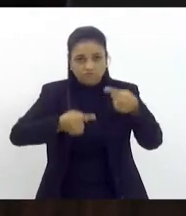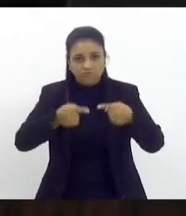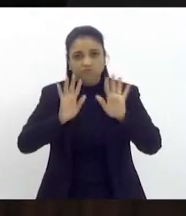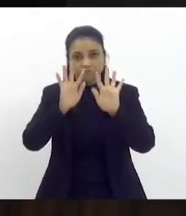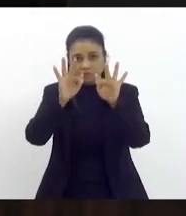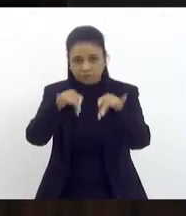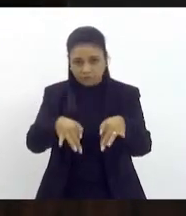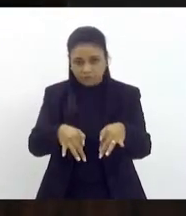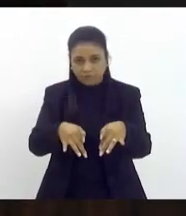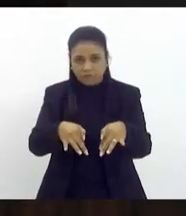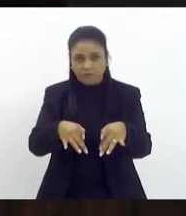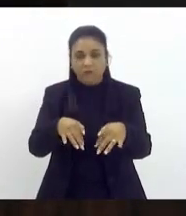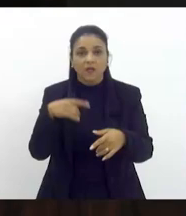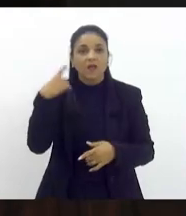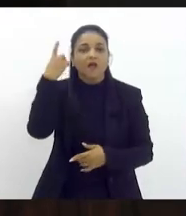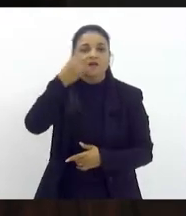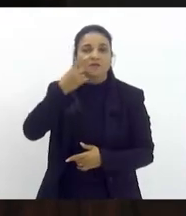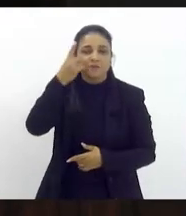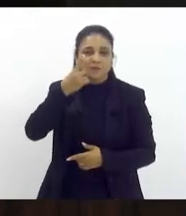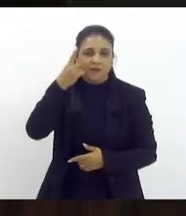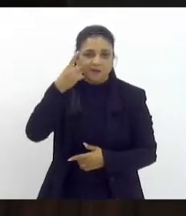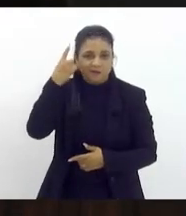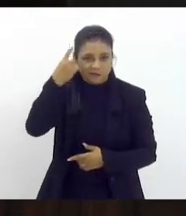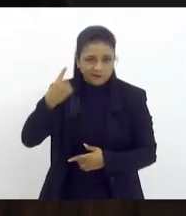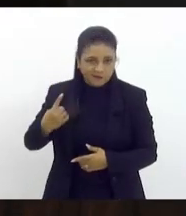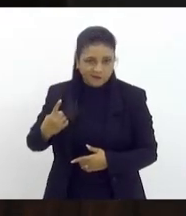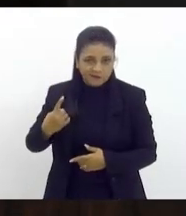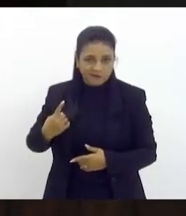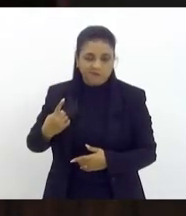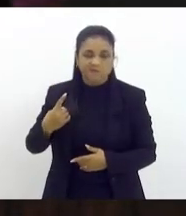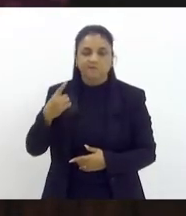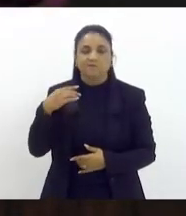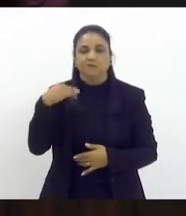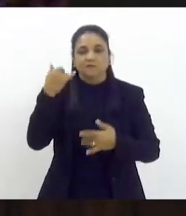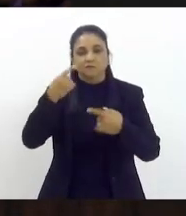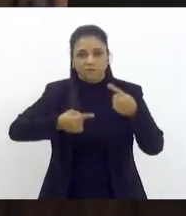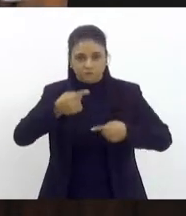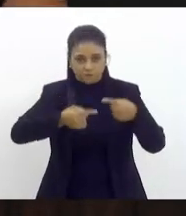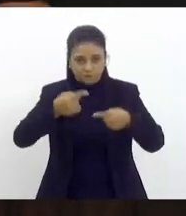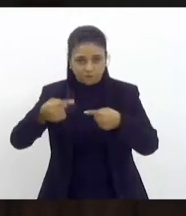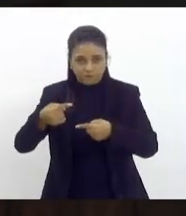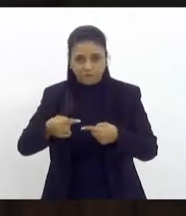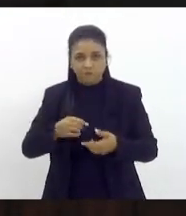para discutir deputada Dani Balbi por favor